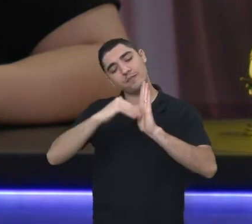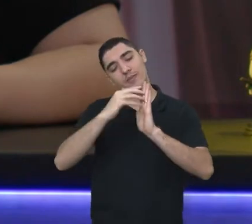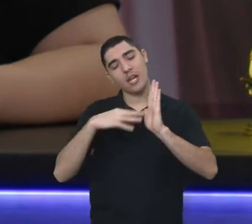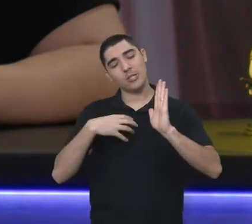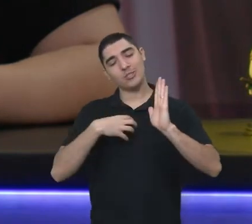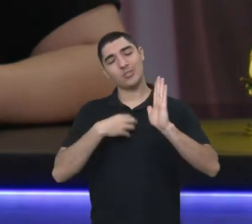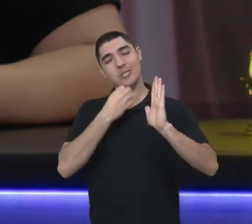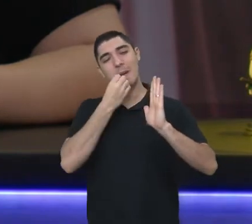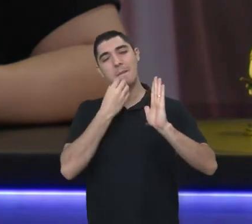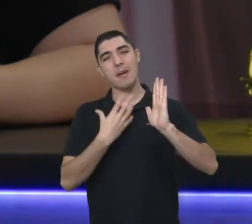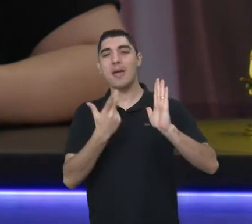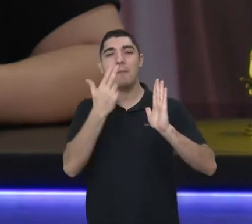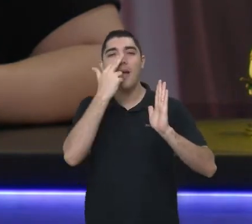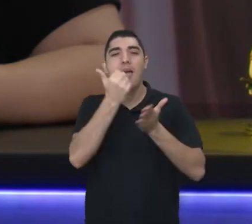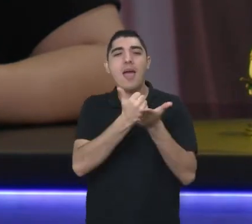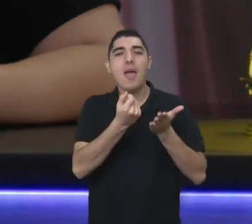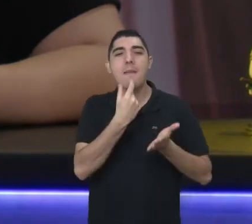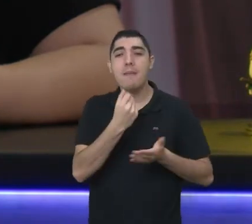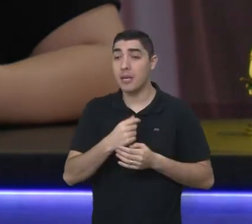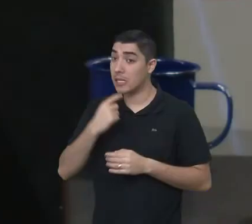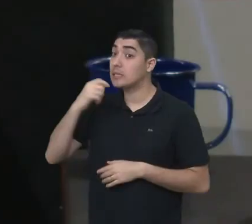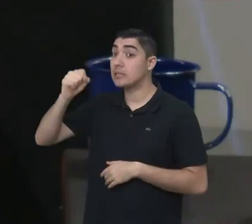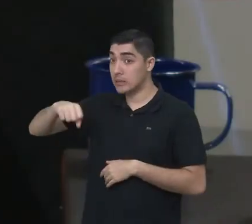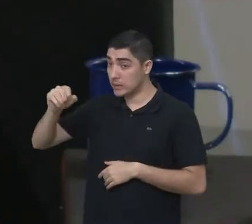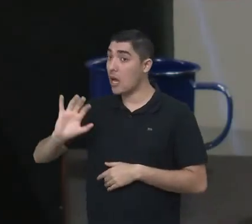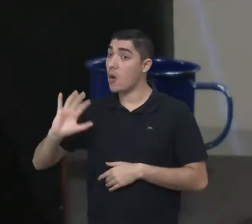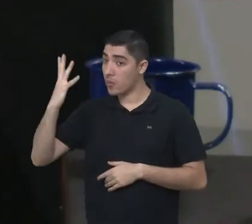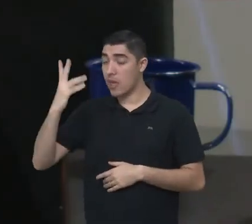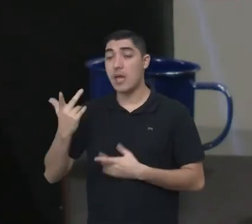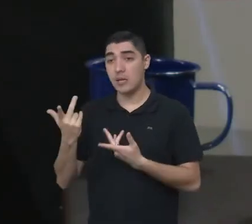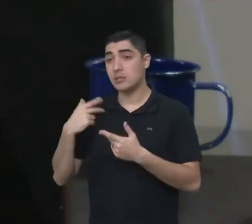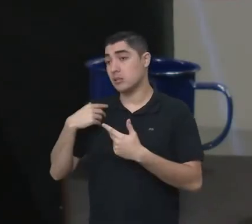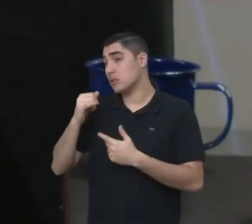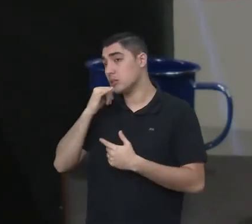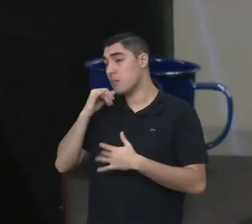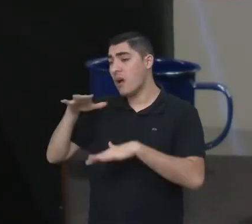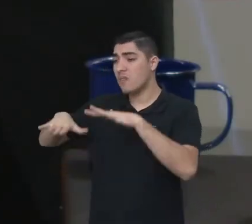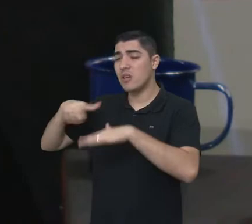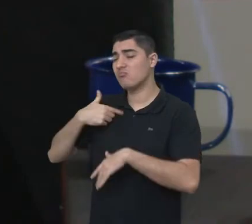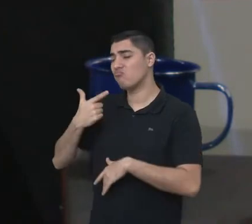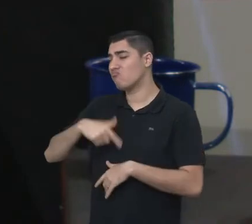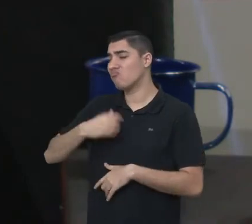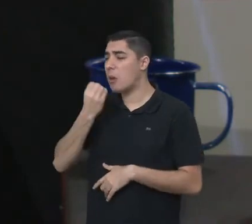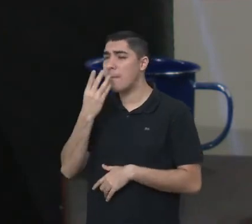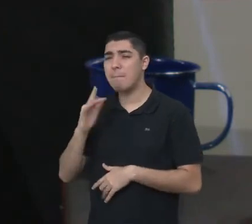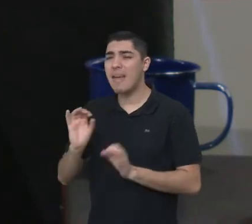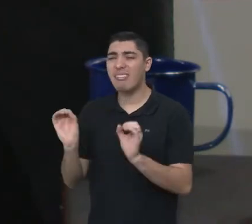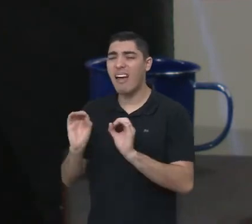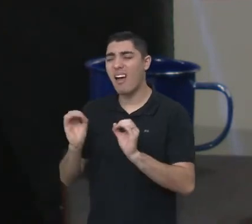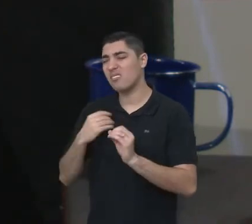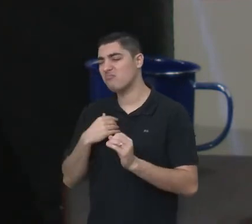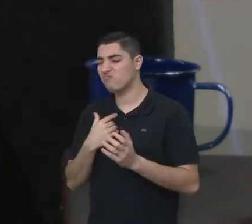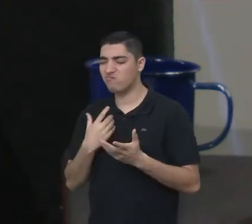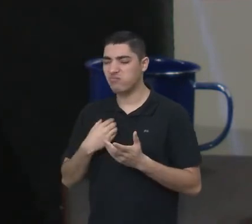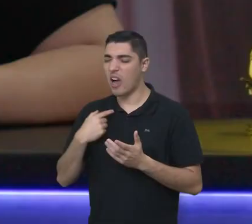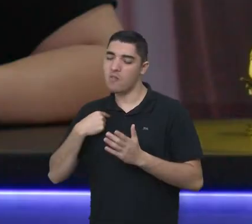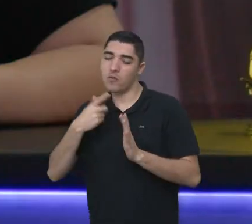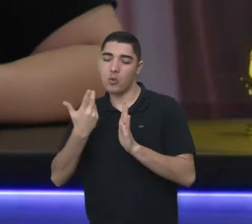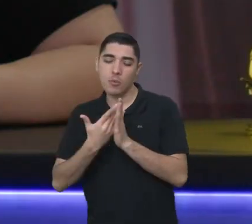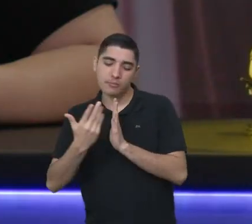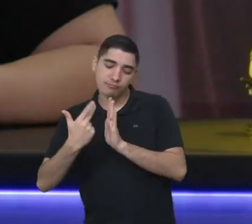E às vezes quando eu tô ruim também, não tenho vontade de criar e eu não crio. Eu preciso, às vezes, estar bem mesmo. E isso dura muito tempo, às